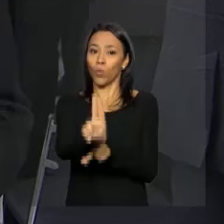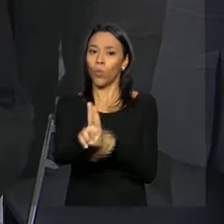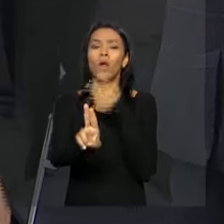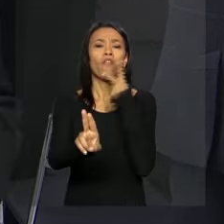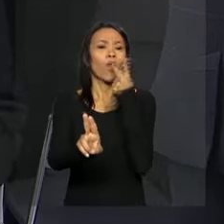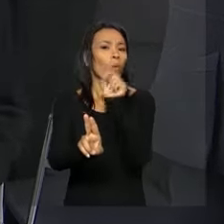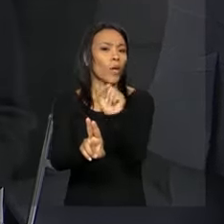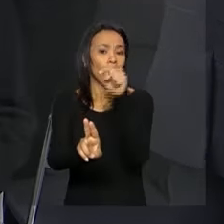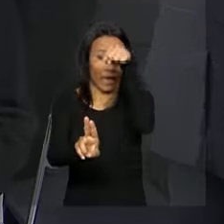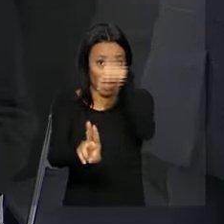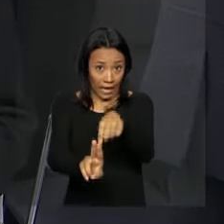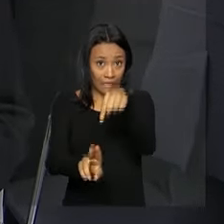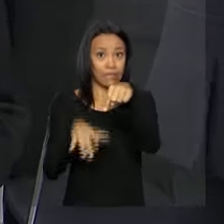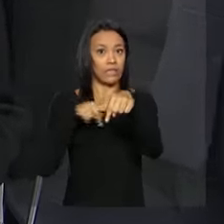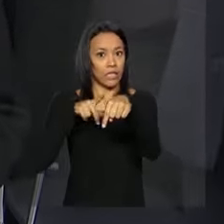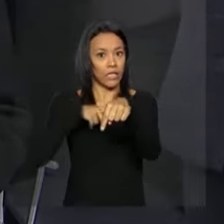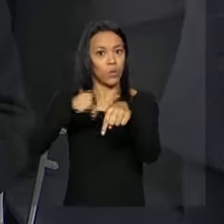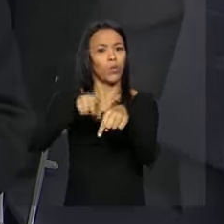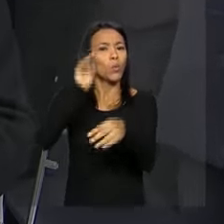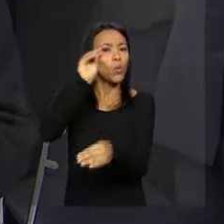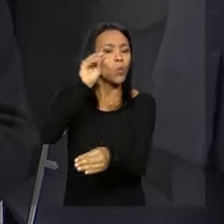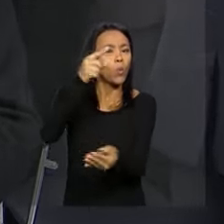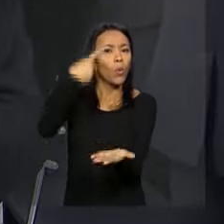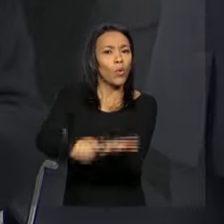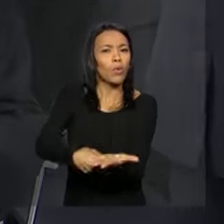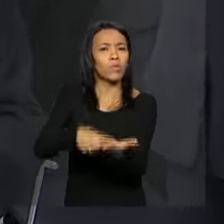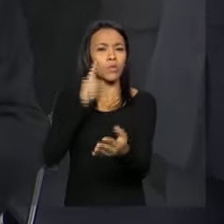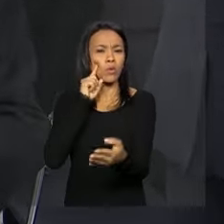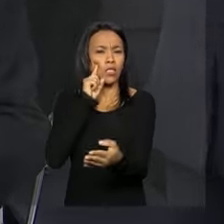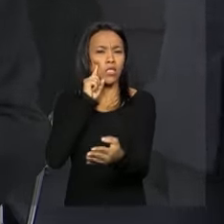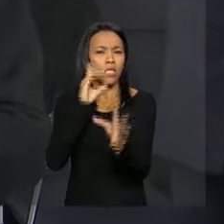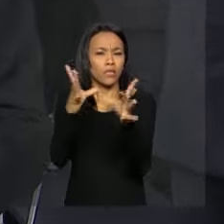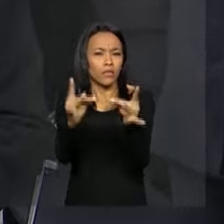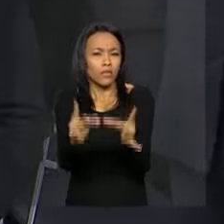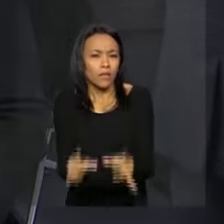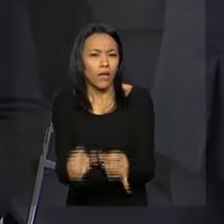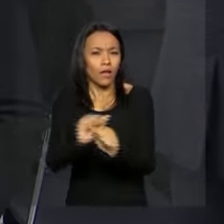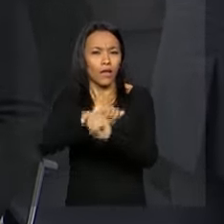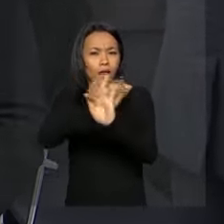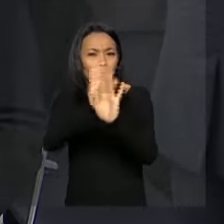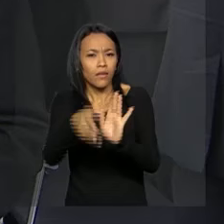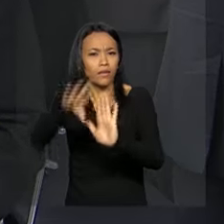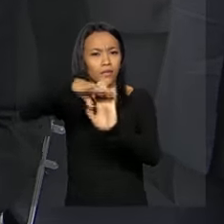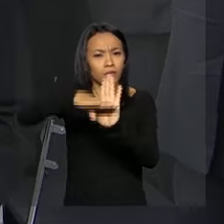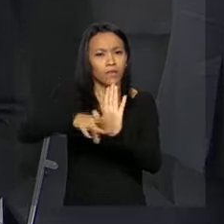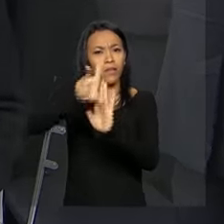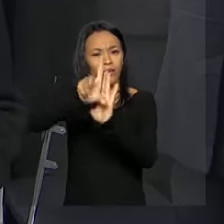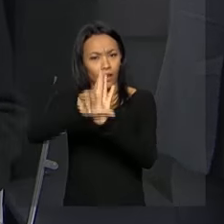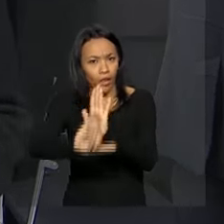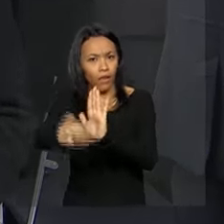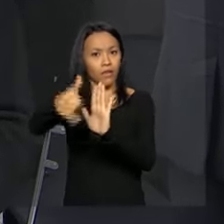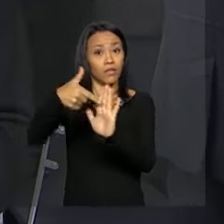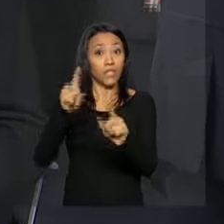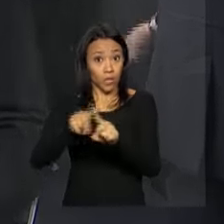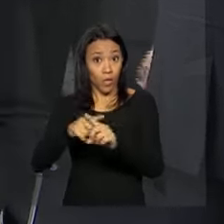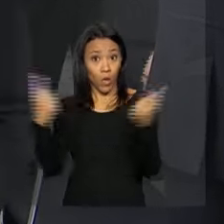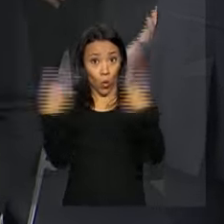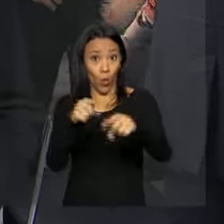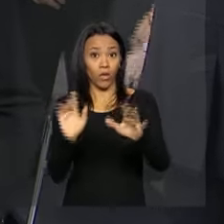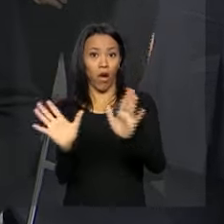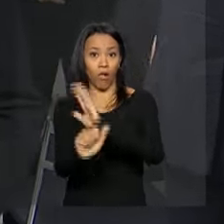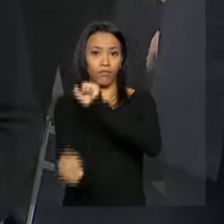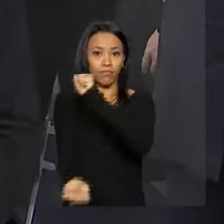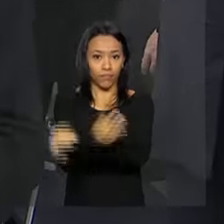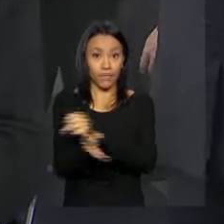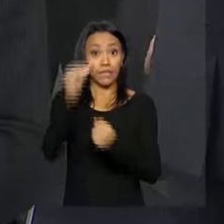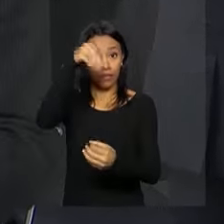lembrou que o órgão tem o papel de zelar pelo cumprimento das normas, pela transparência e pelo combate à corrupção no âmbito